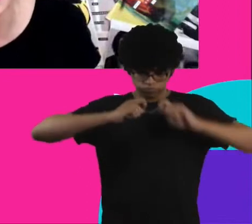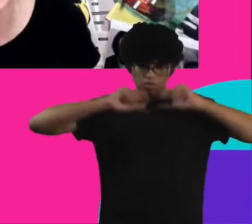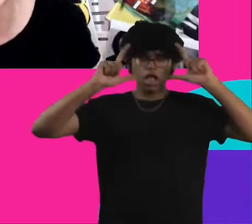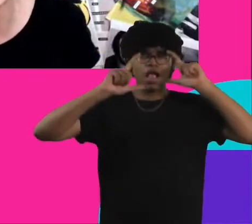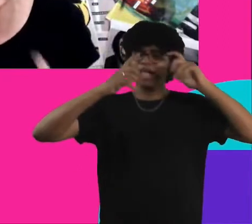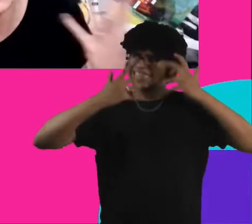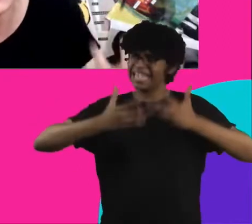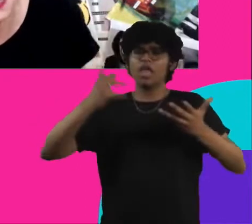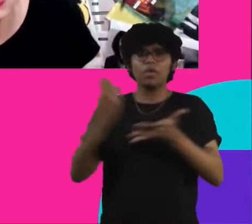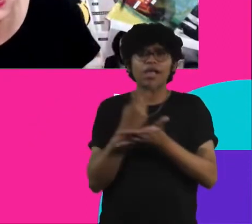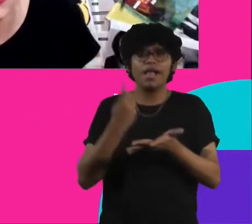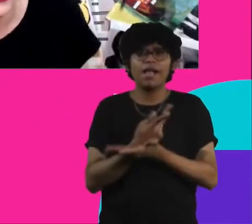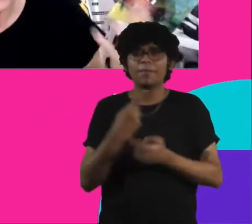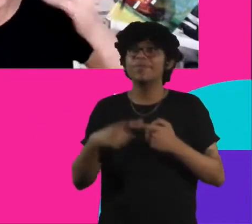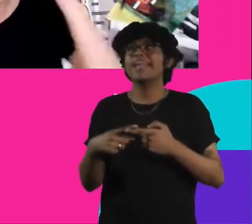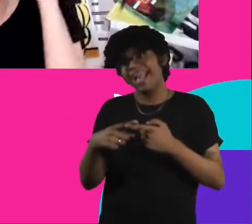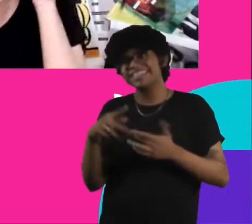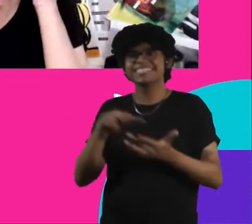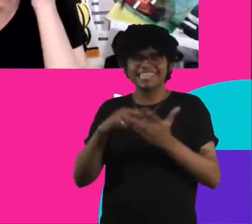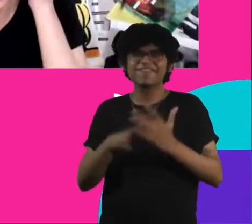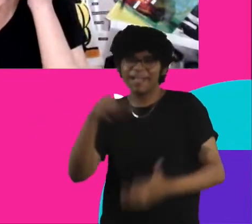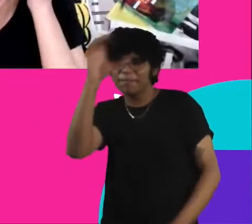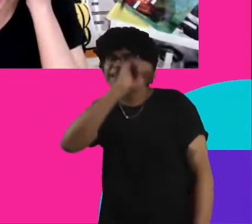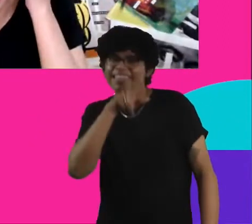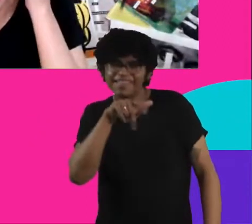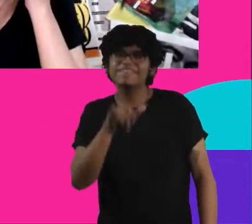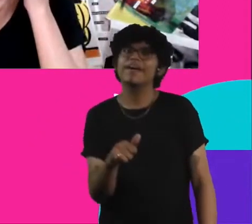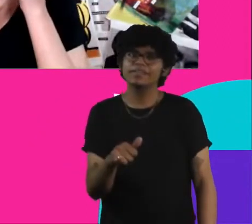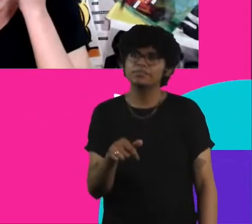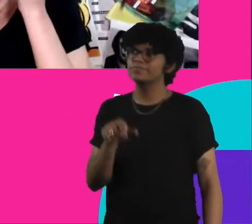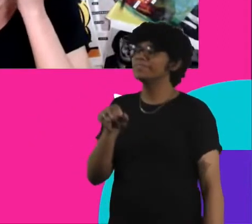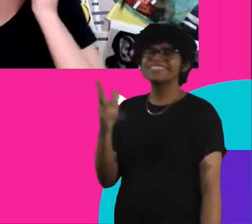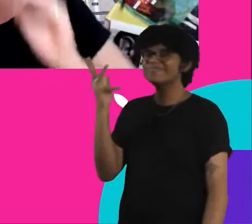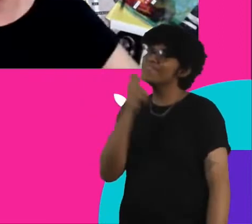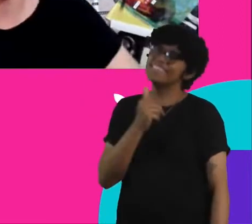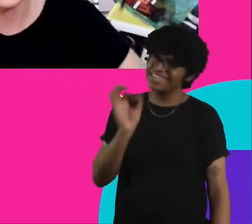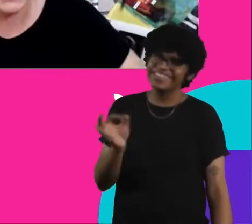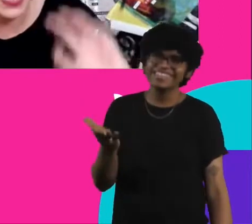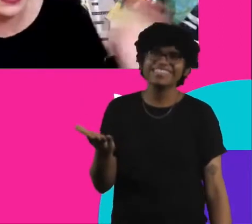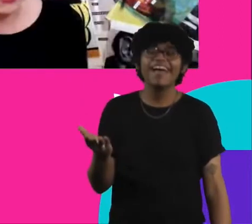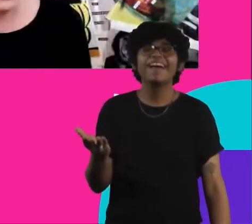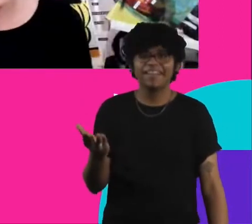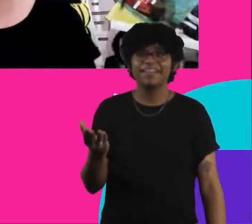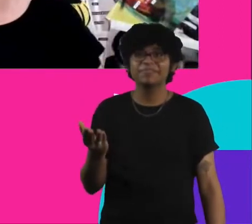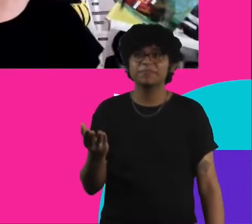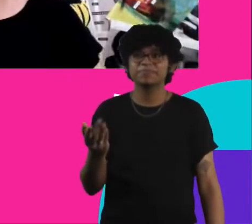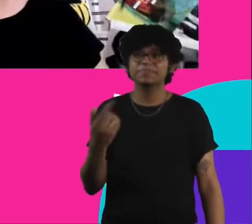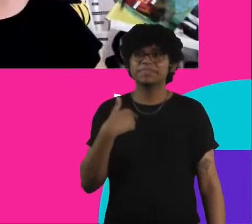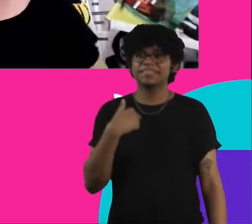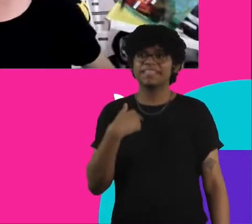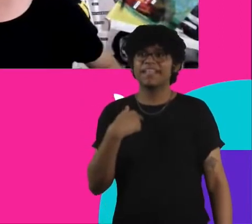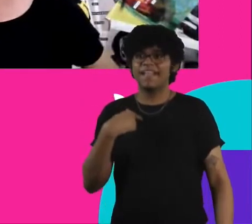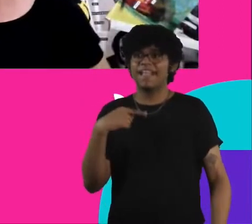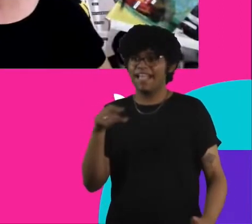querendo estar errado, porque aí quer dizer que eu vou aprender algo novo. Isso é tão bonito, né, Vlad? Assim, então eu acho que sem ser o perfeito